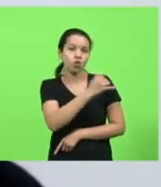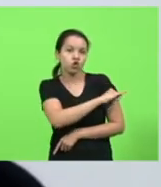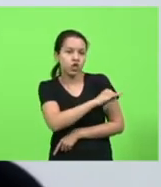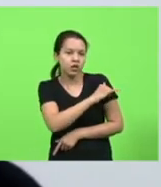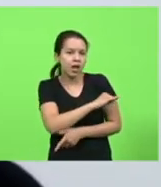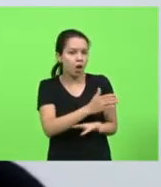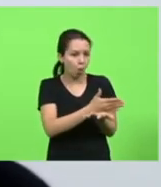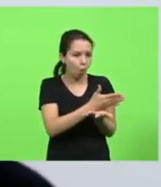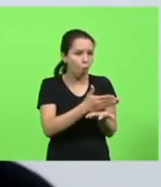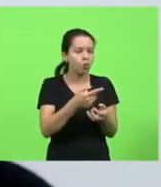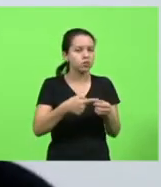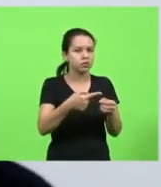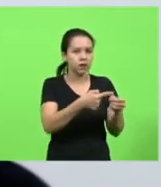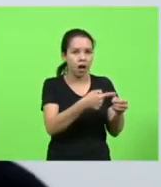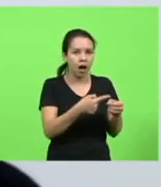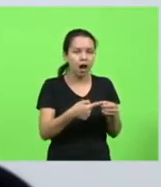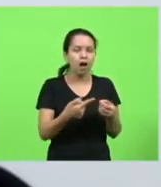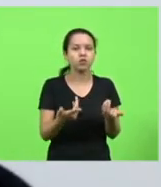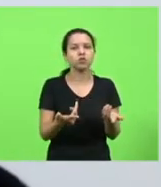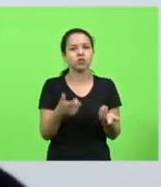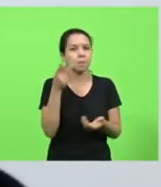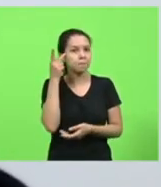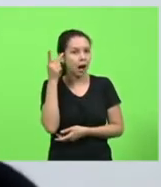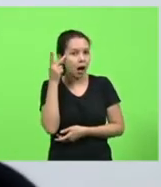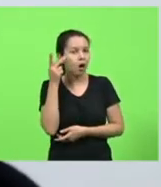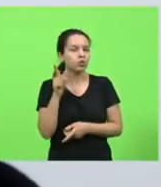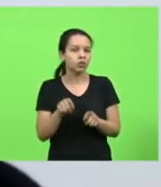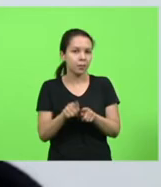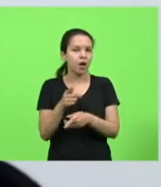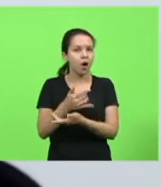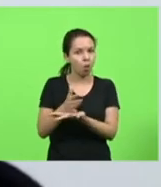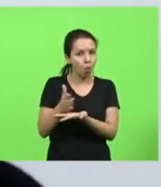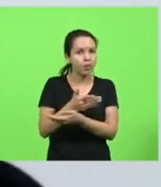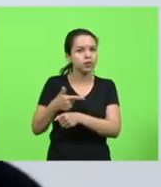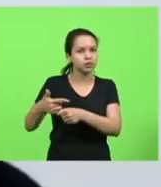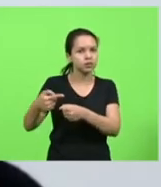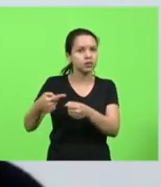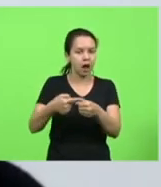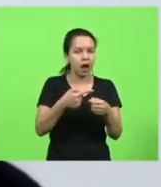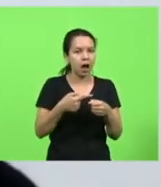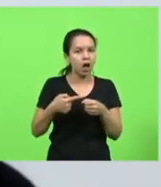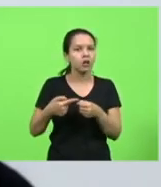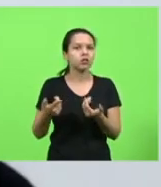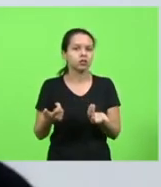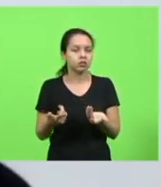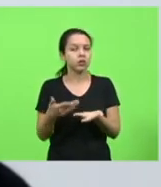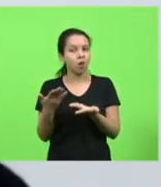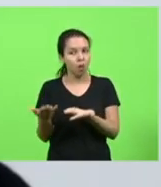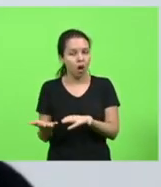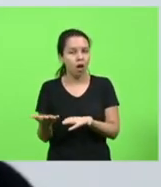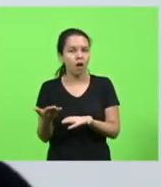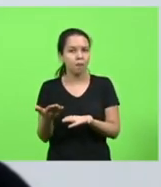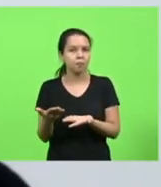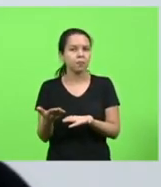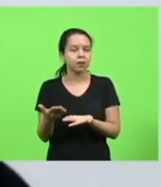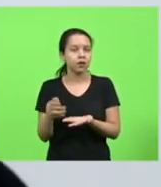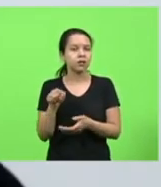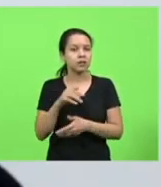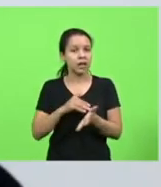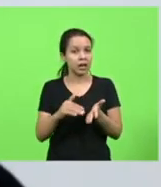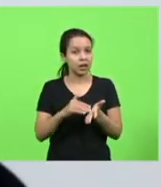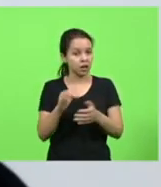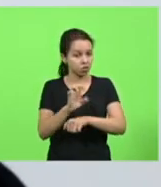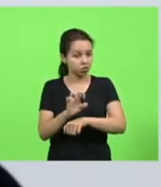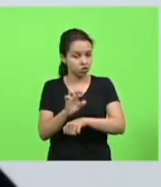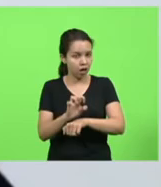feitas exatamente por deputados, políticos, pela própria Secretaria do Estado da Saúde. Então, a gente,